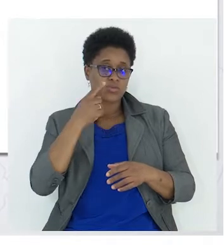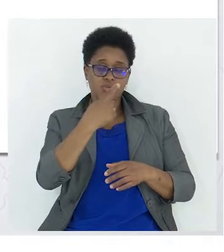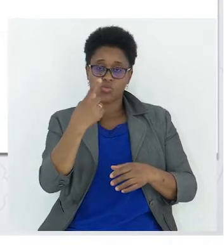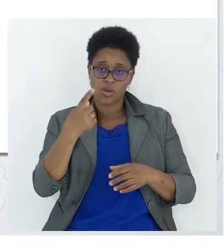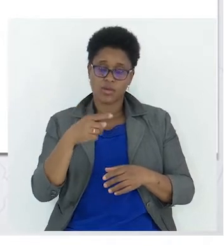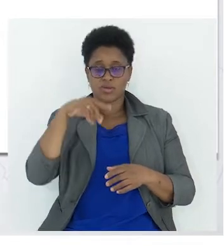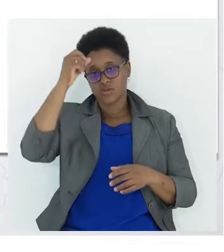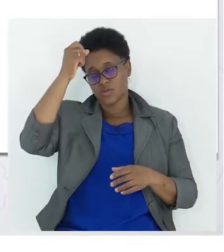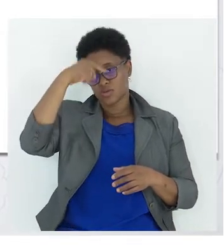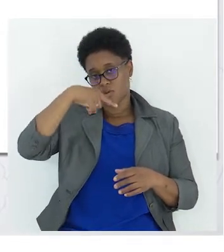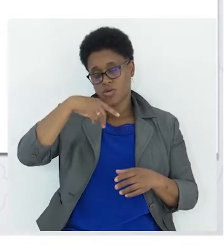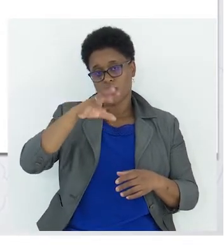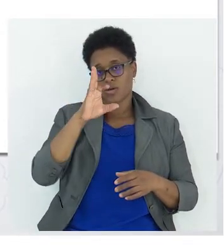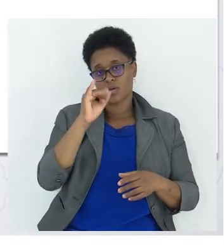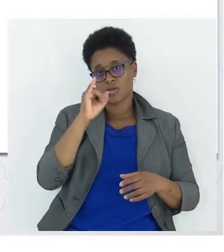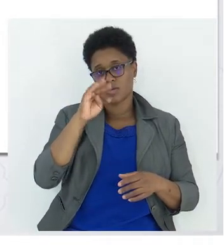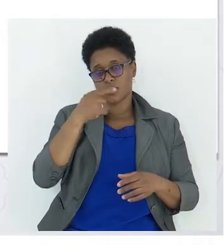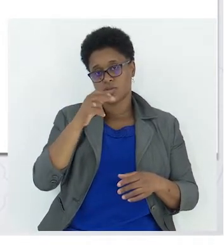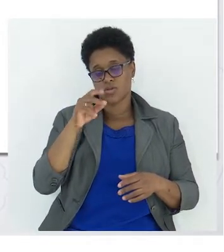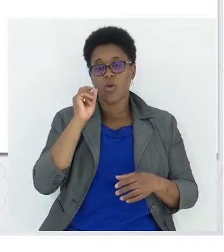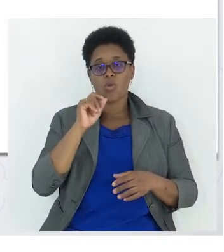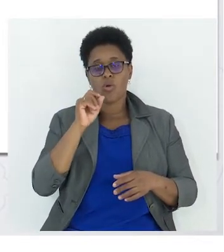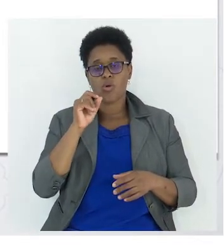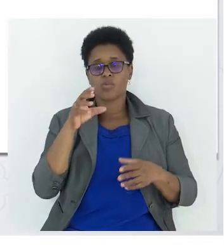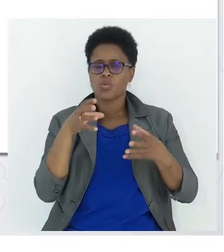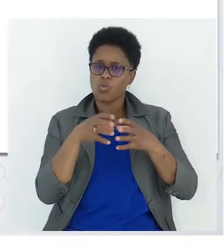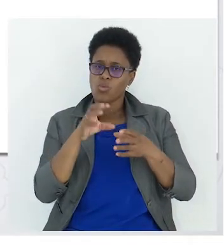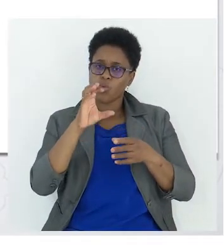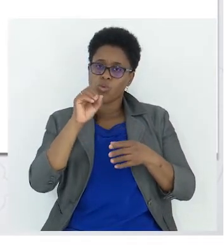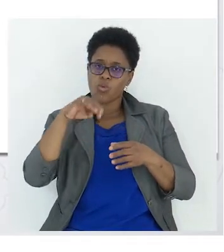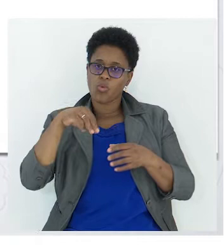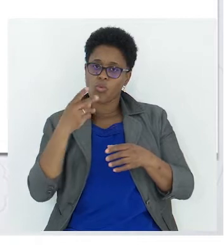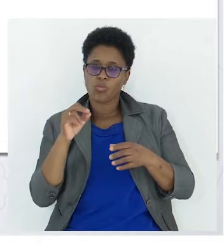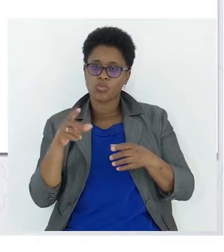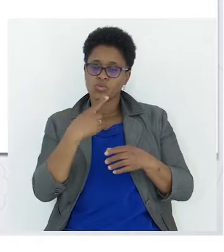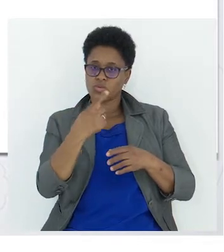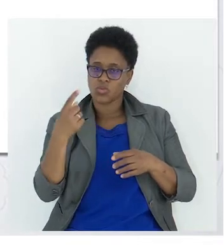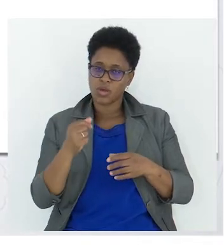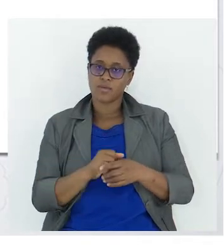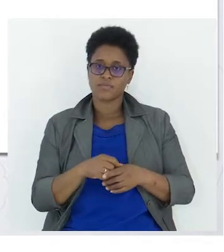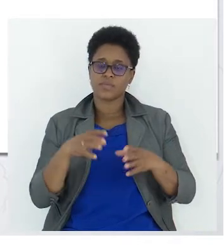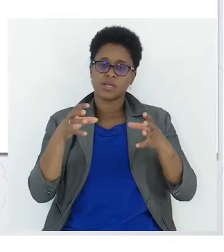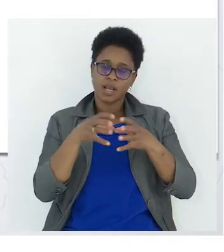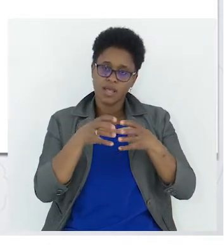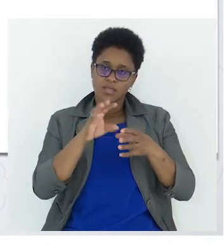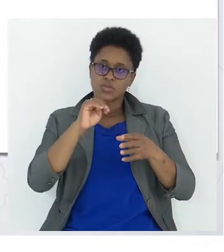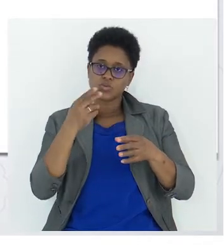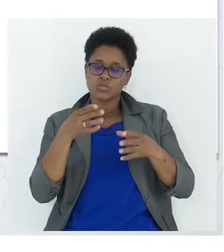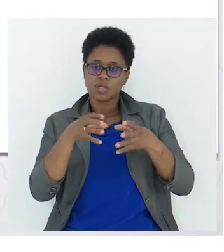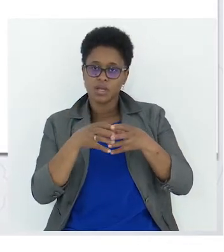História. Nome comum do singular. Classe, subclasse e mais aí.